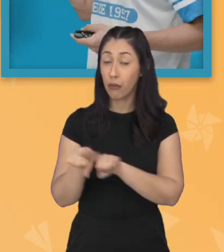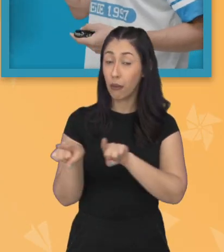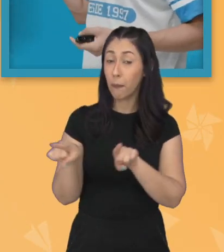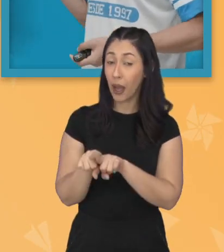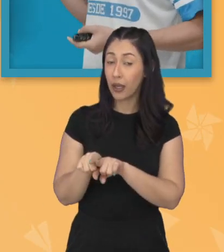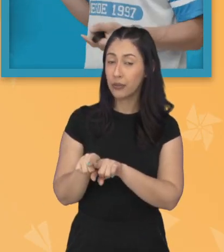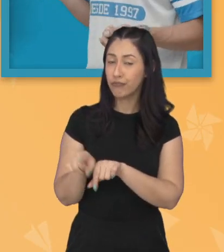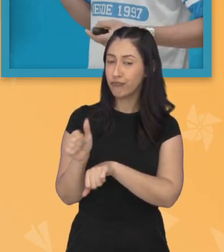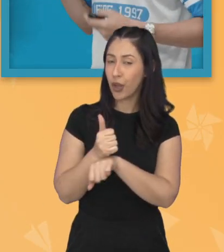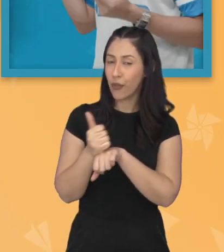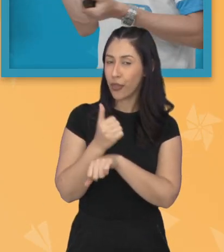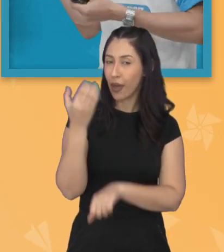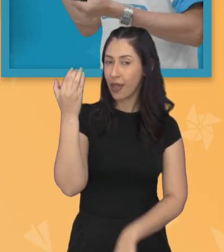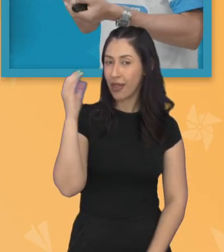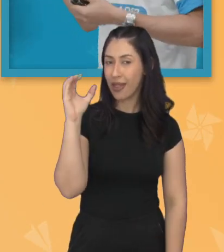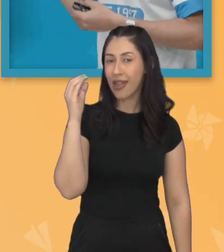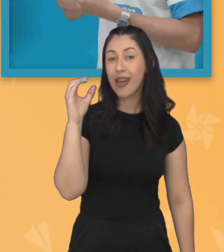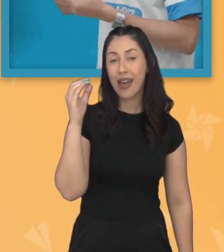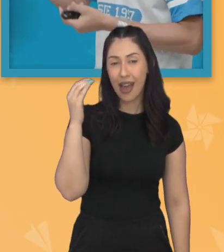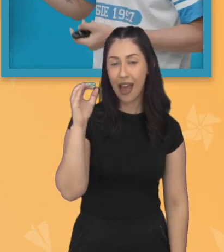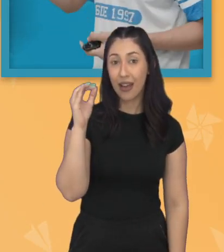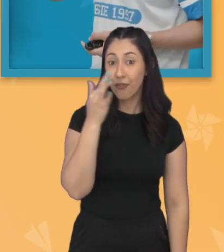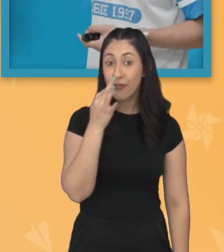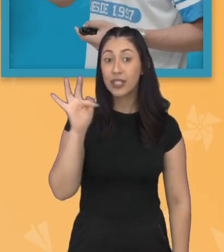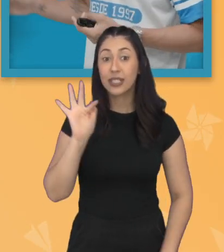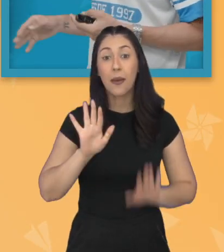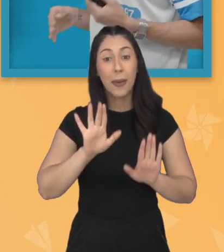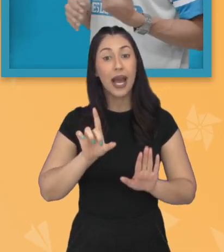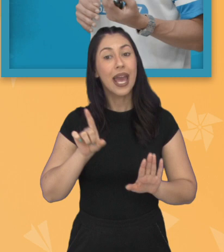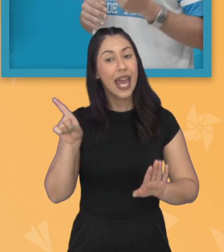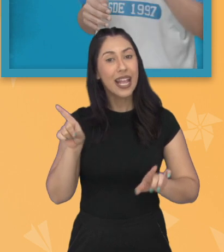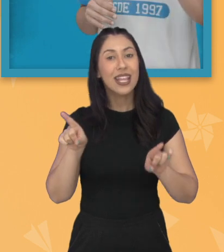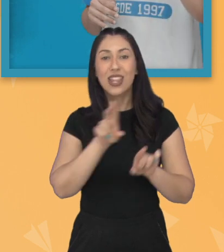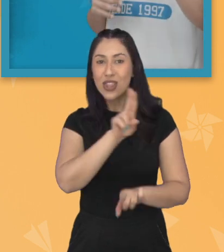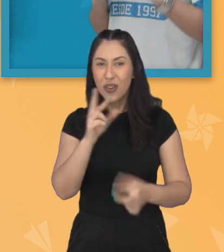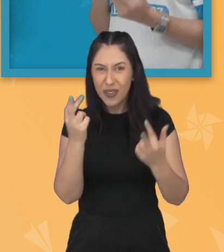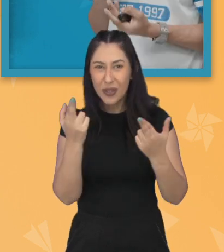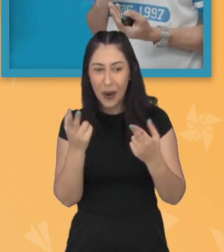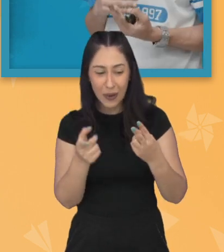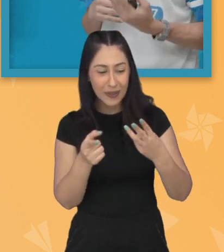caso, ele também se chama Joseph, mas Joseph Gay-Lussac, na